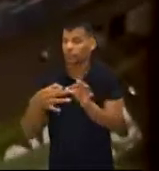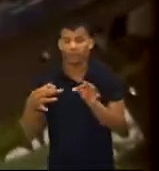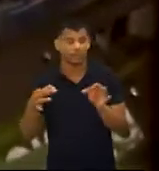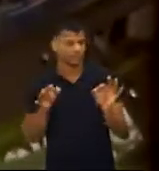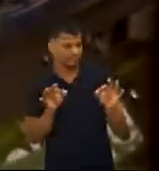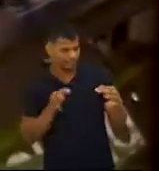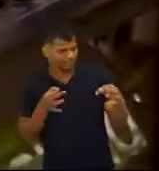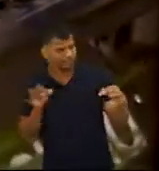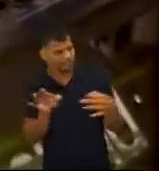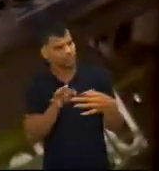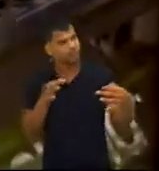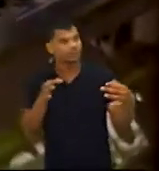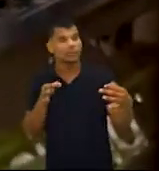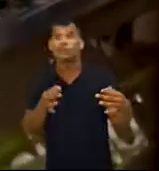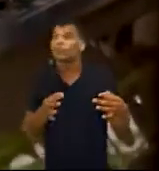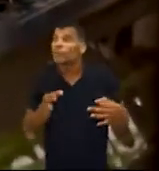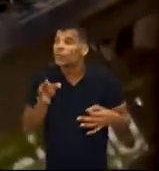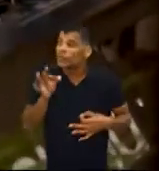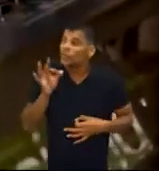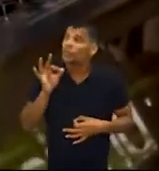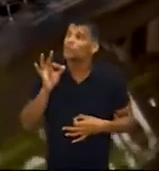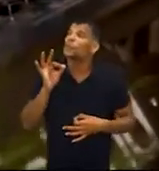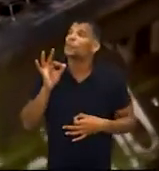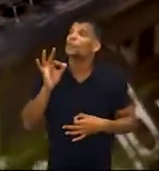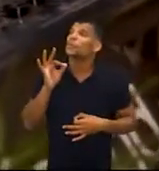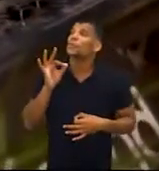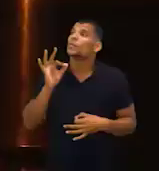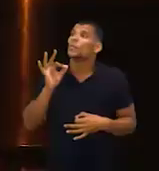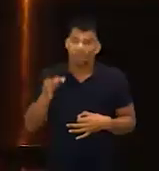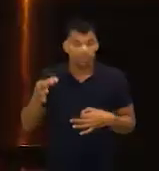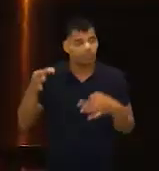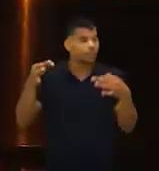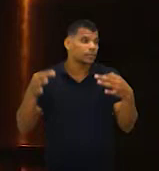dançar no meio do nosso jantar.